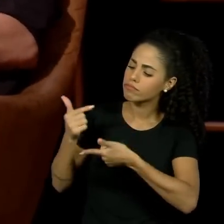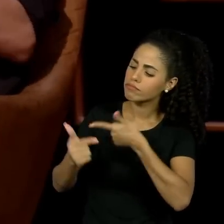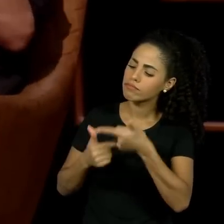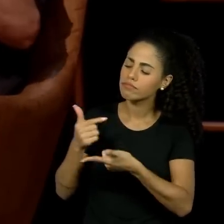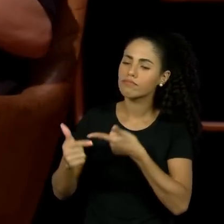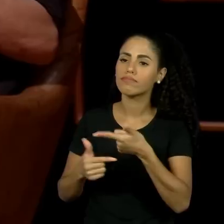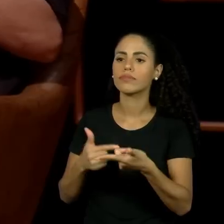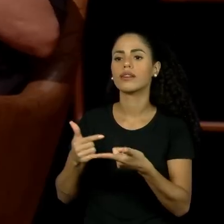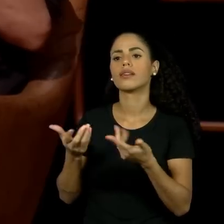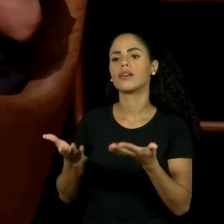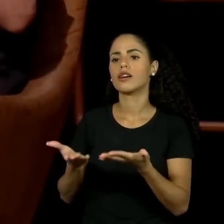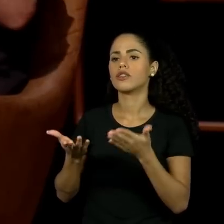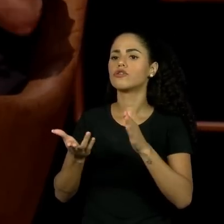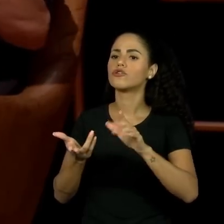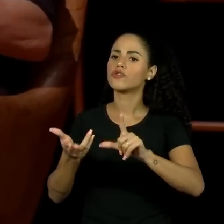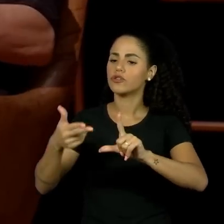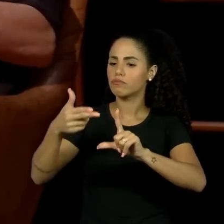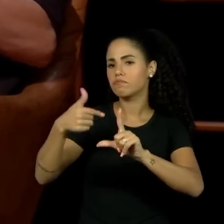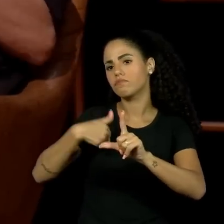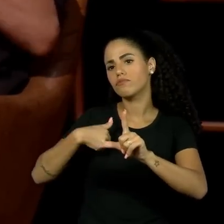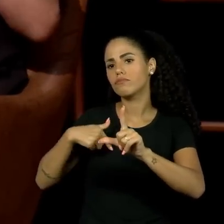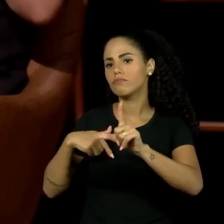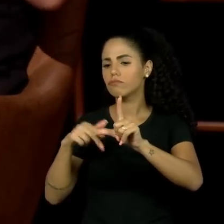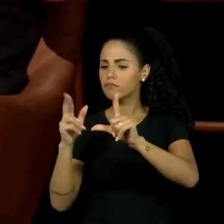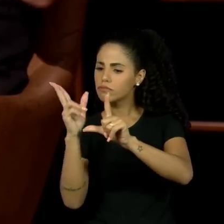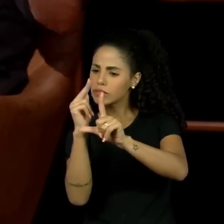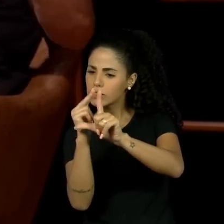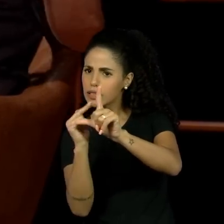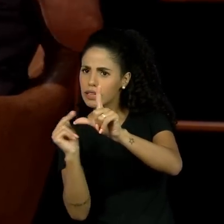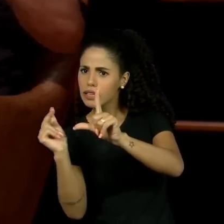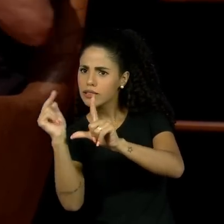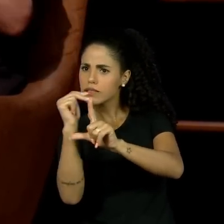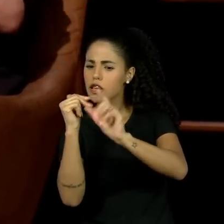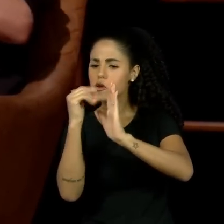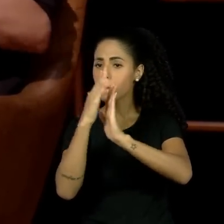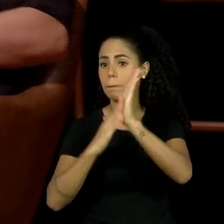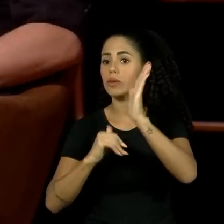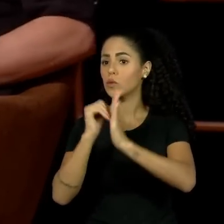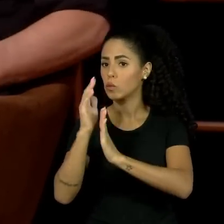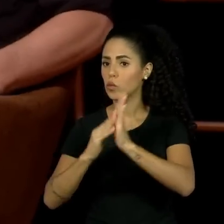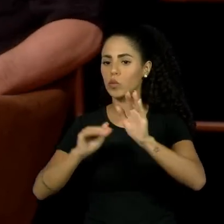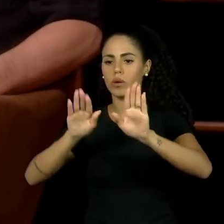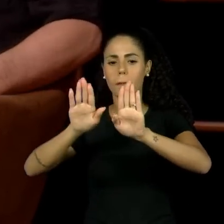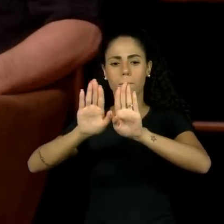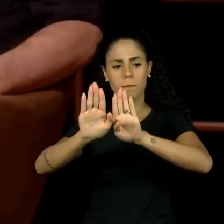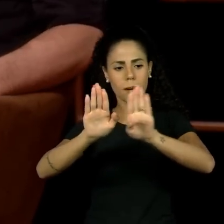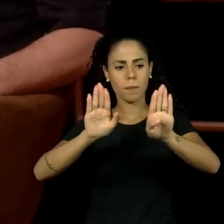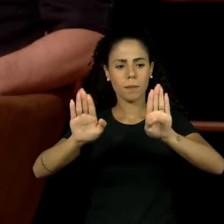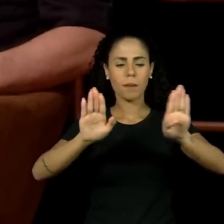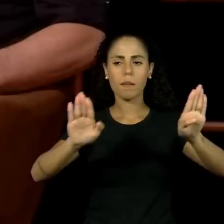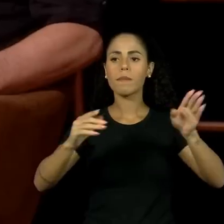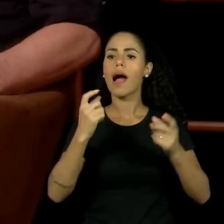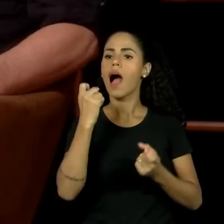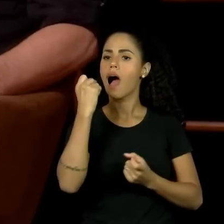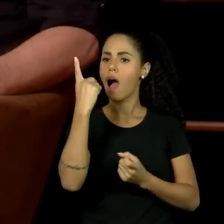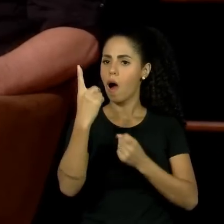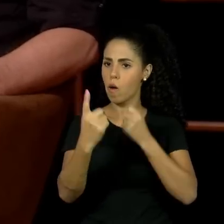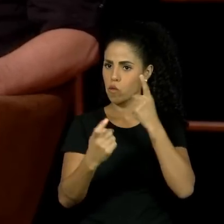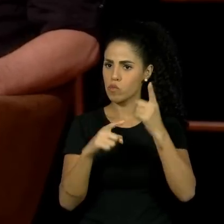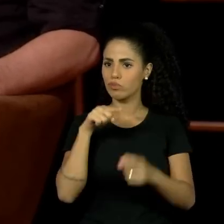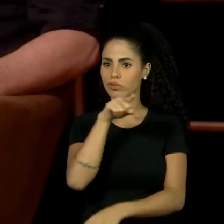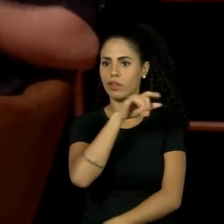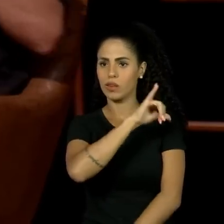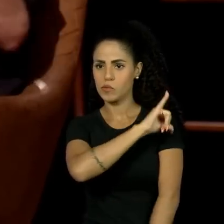trabalhos tanto de desenho como de pintura, cheguei a expor em alguns lugares lá no